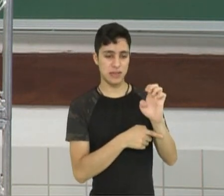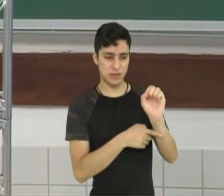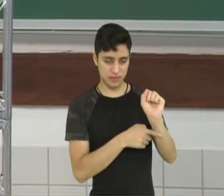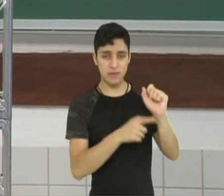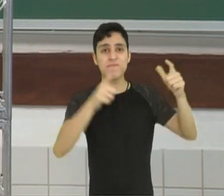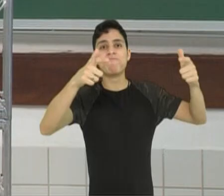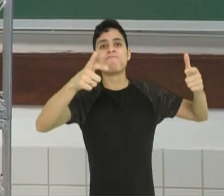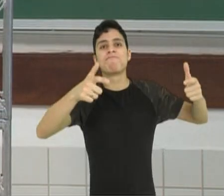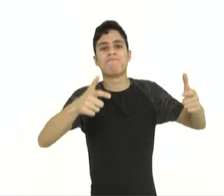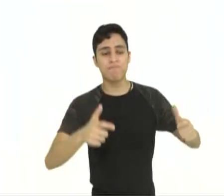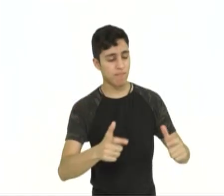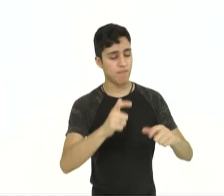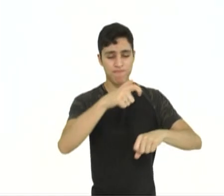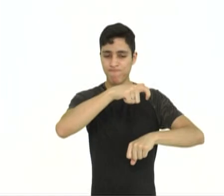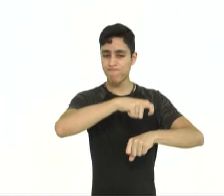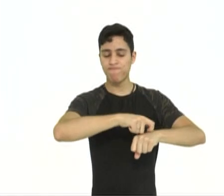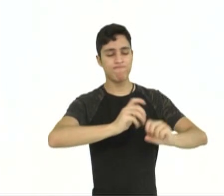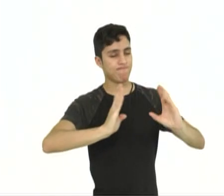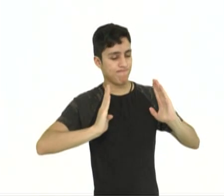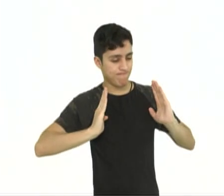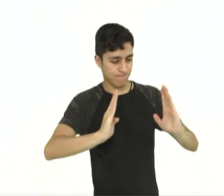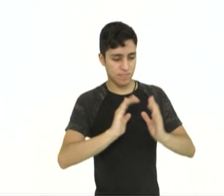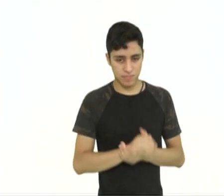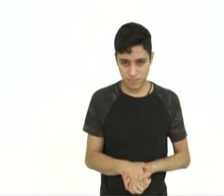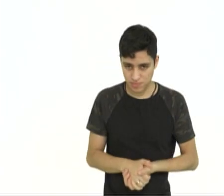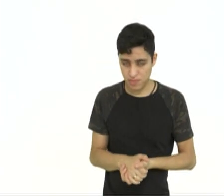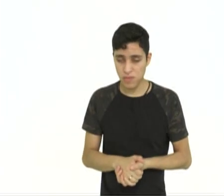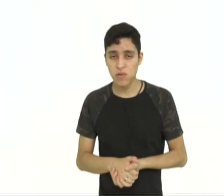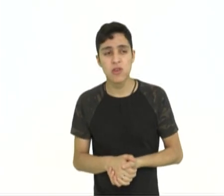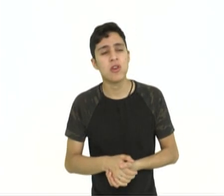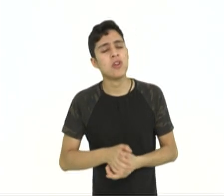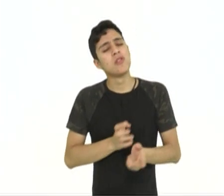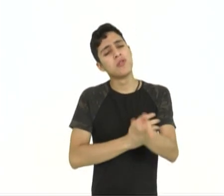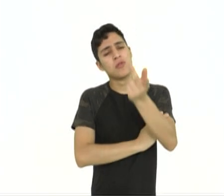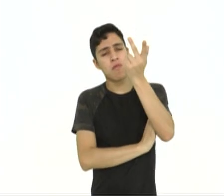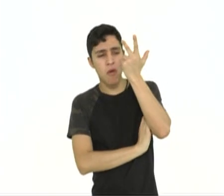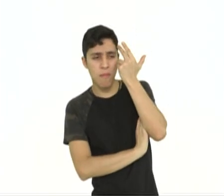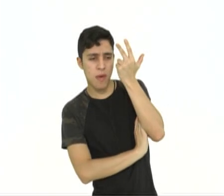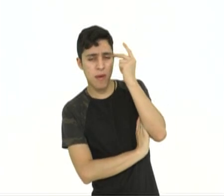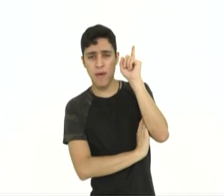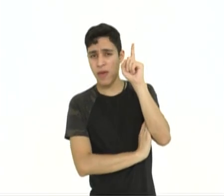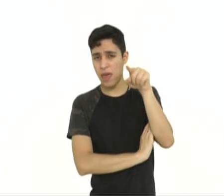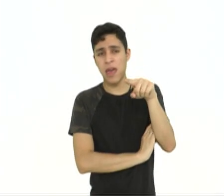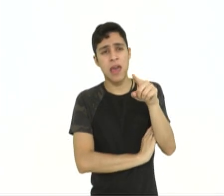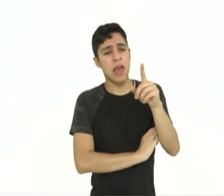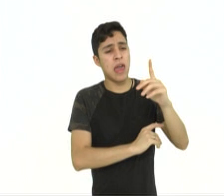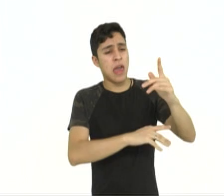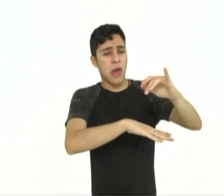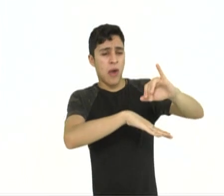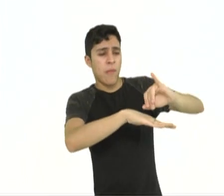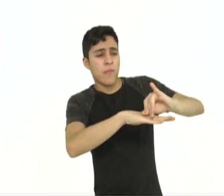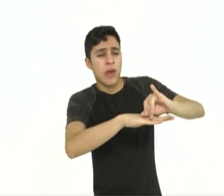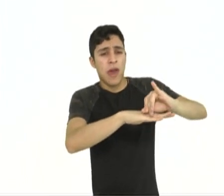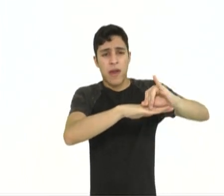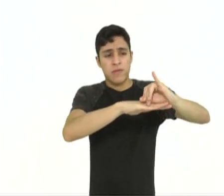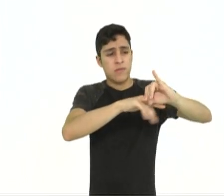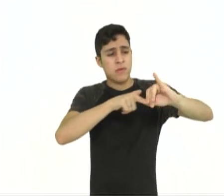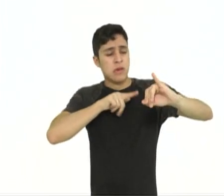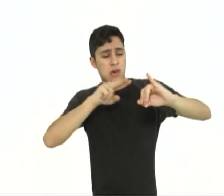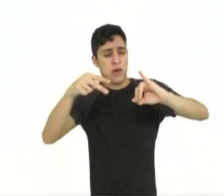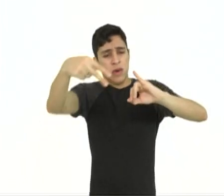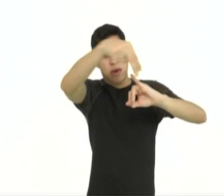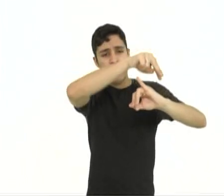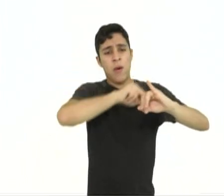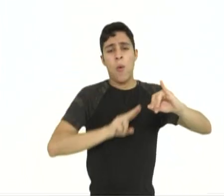único. Em geral, são obras tridimensionais, é criada uma relação da obra com o espaço, utiliza